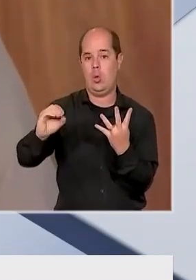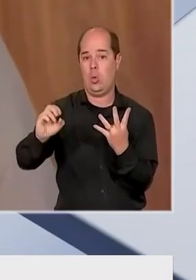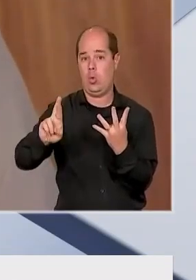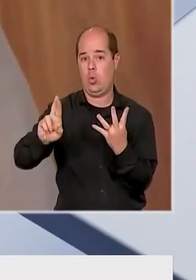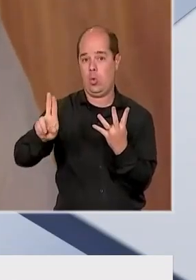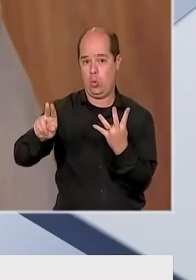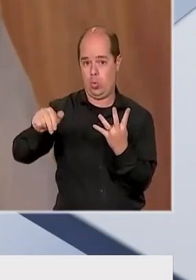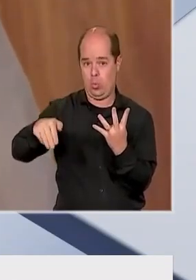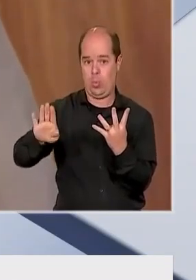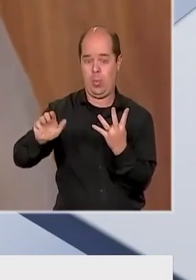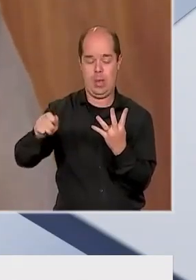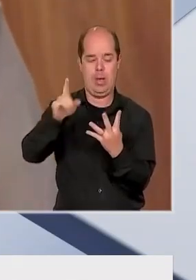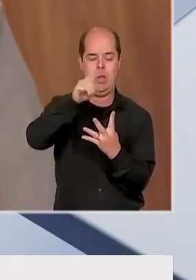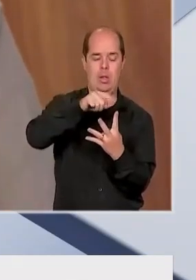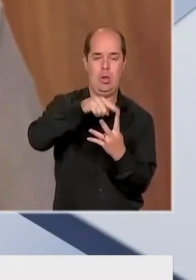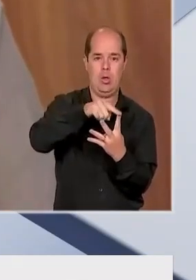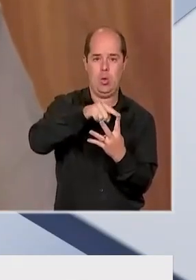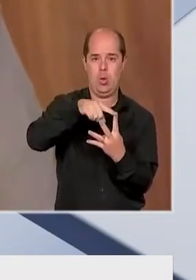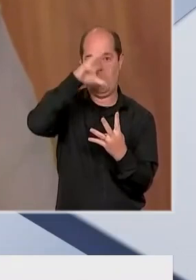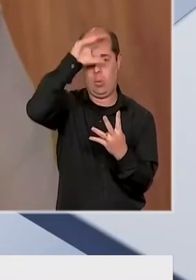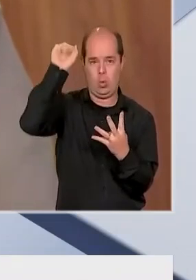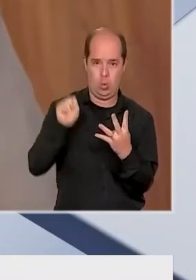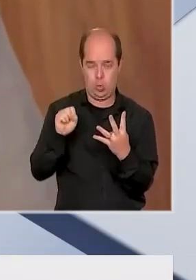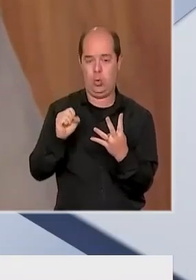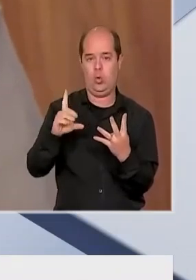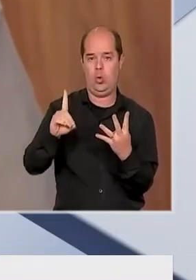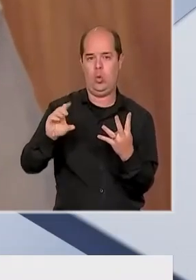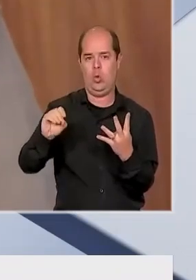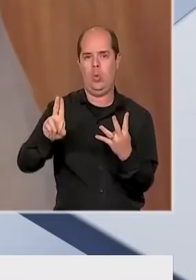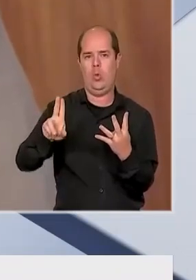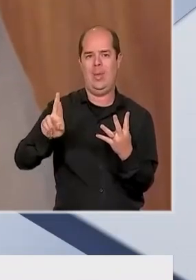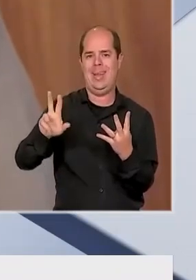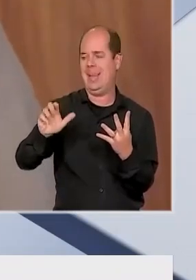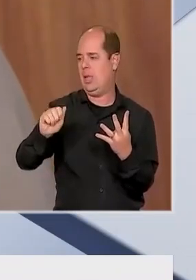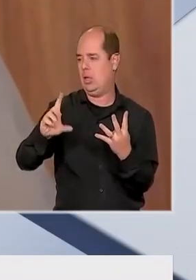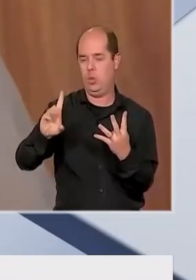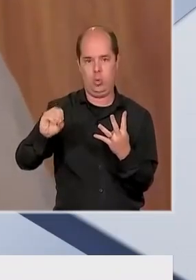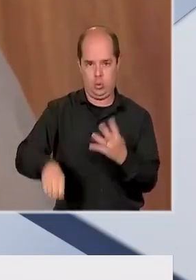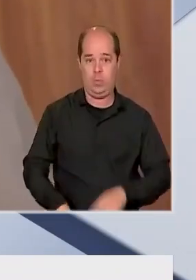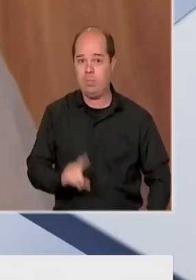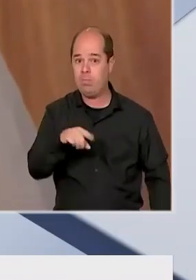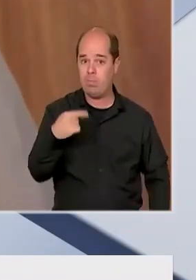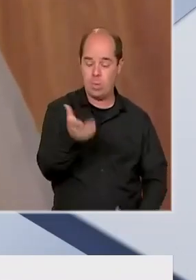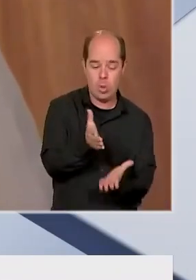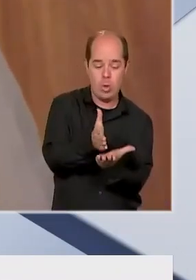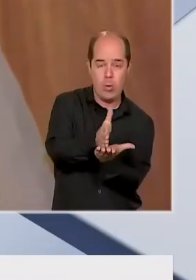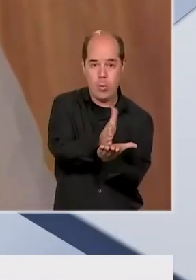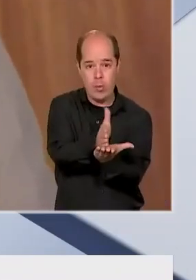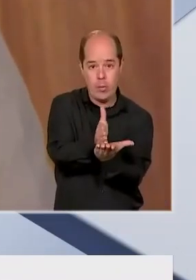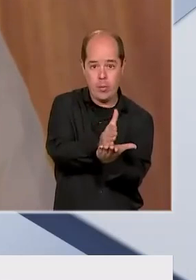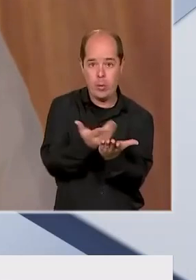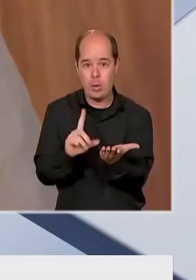também tinham que oferecer algum tipo de antídoto Então eu imagino que agora essa